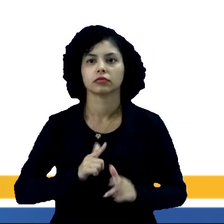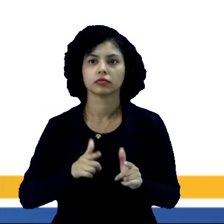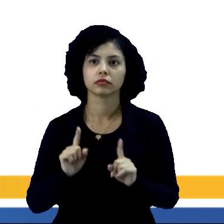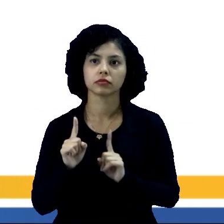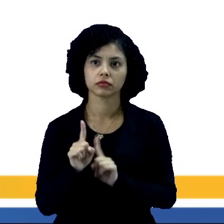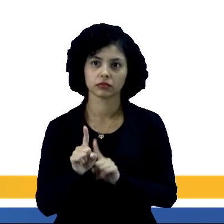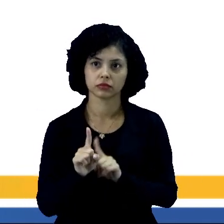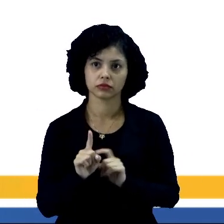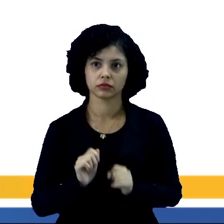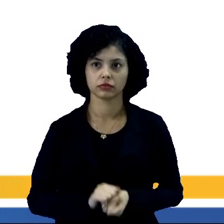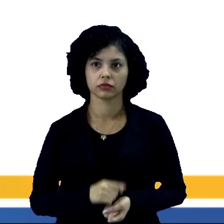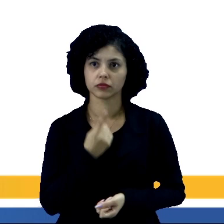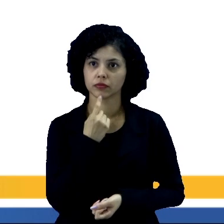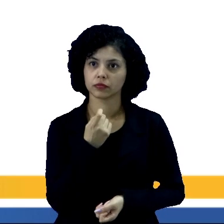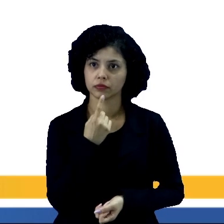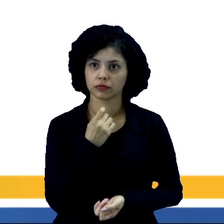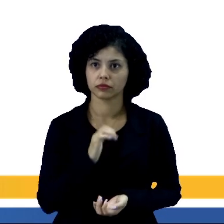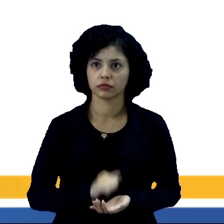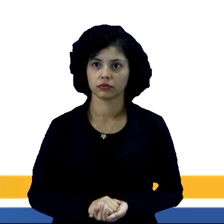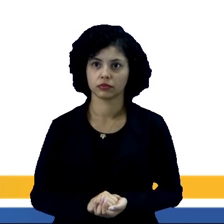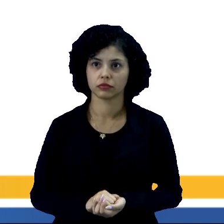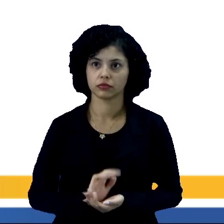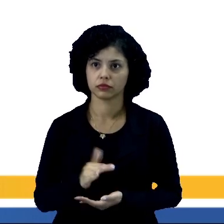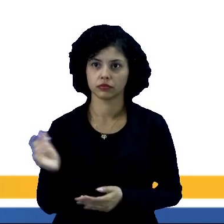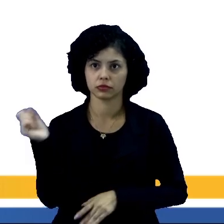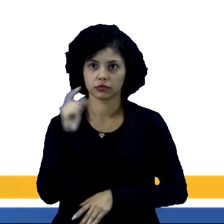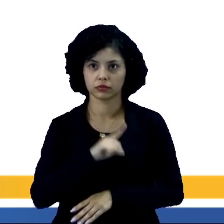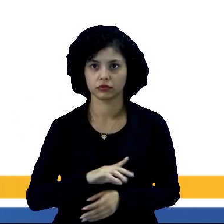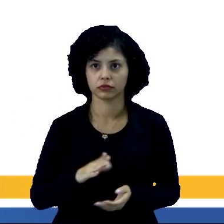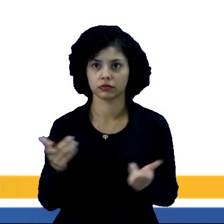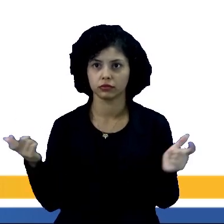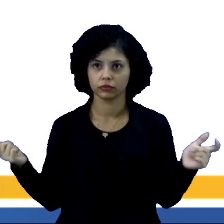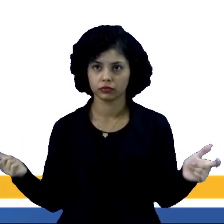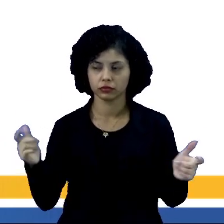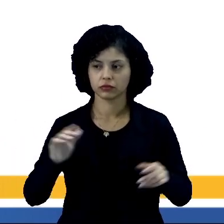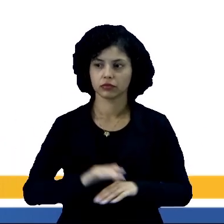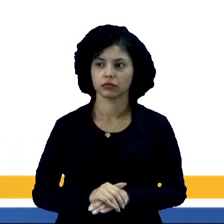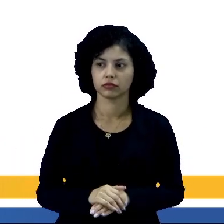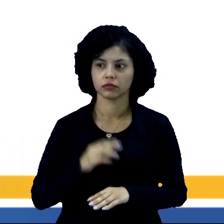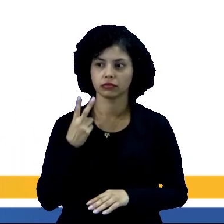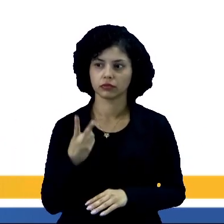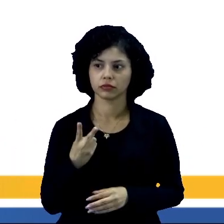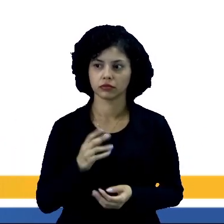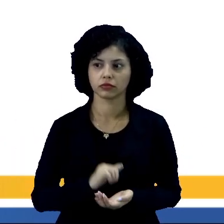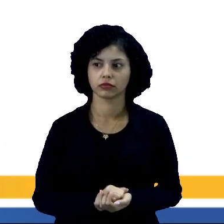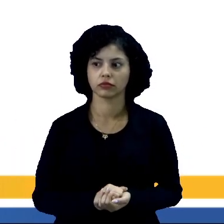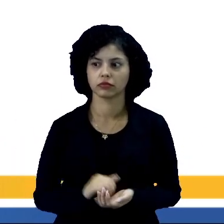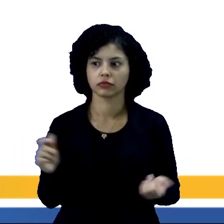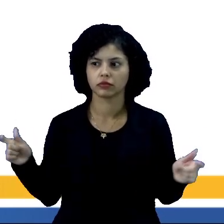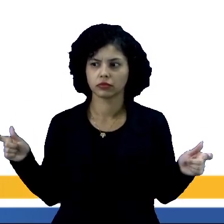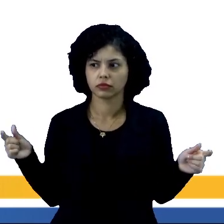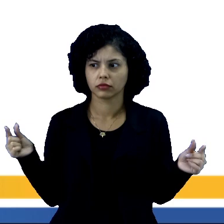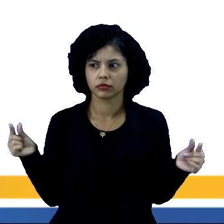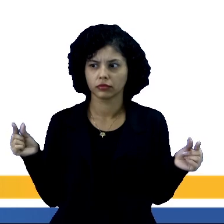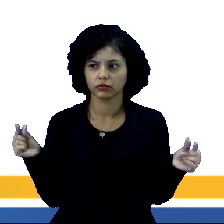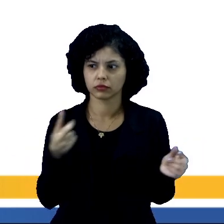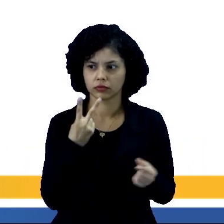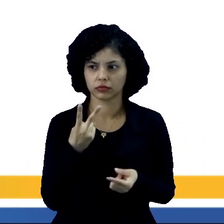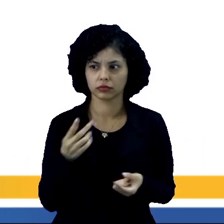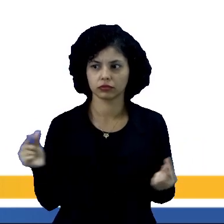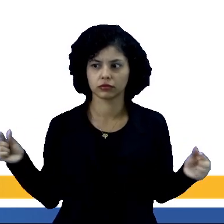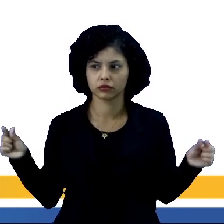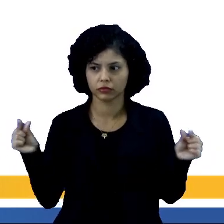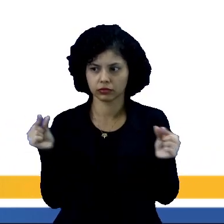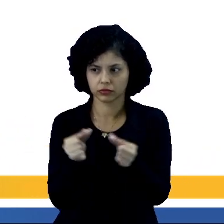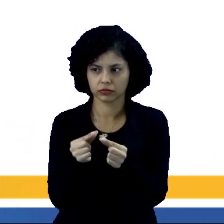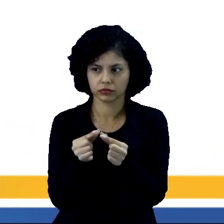letra A, 1, corresponde à gigante vermelha, quando o Sol terá seu volume aumentado. B, 2.